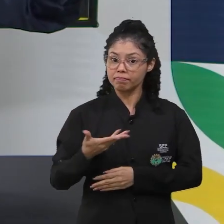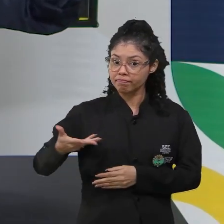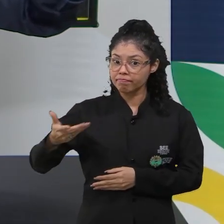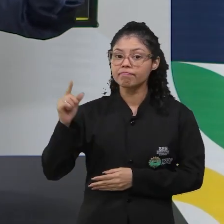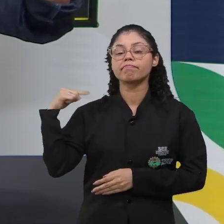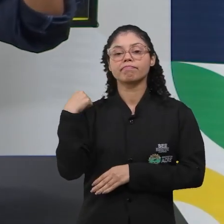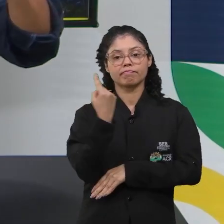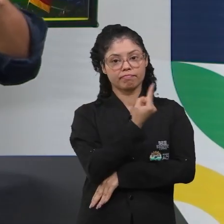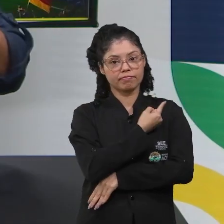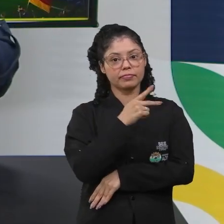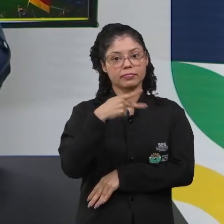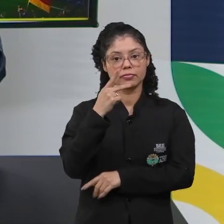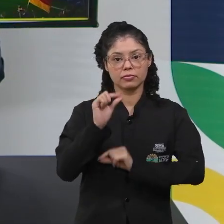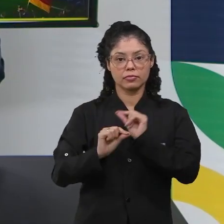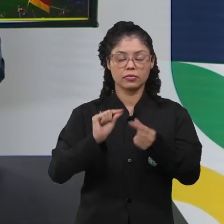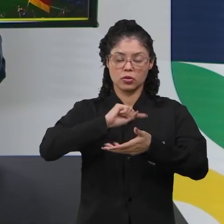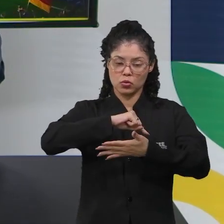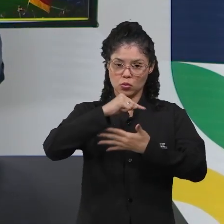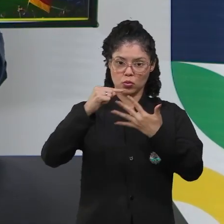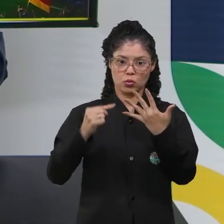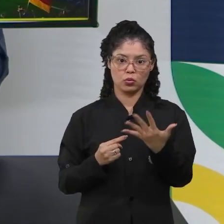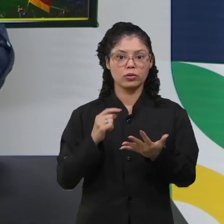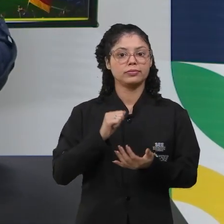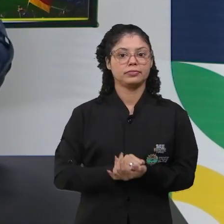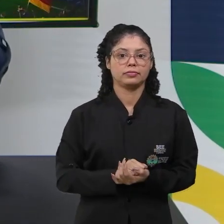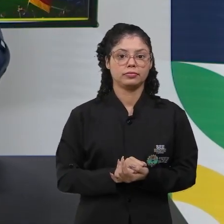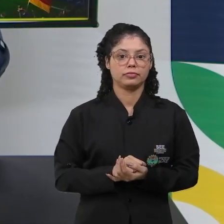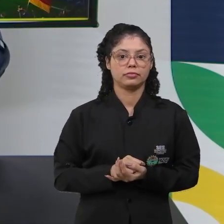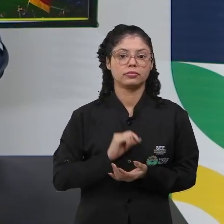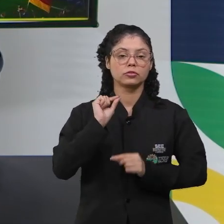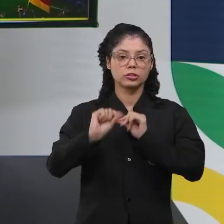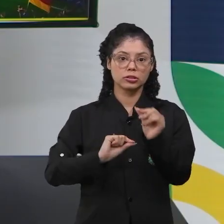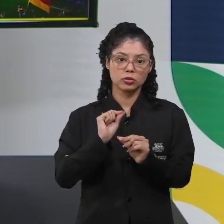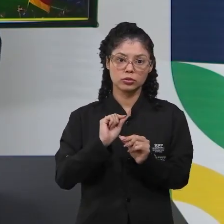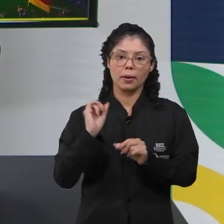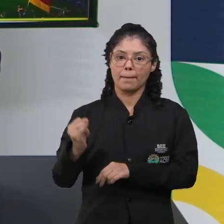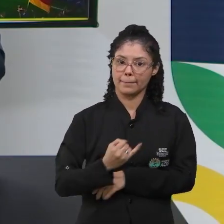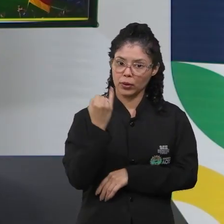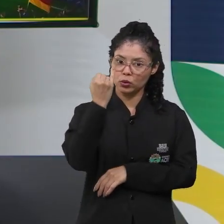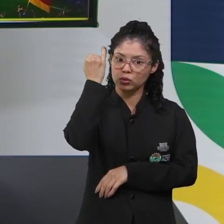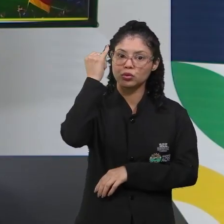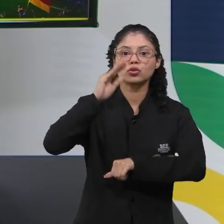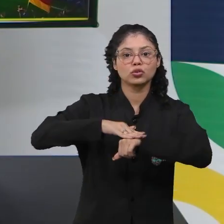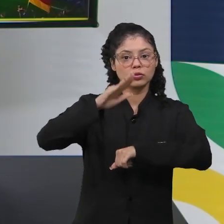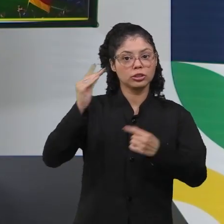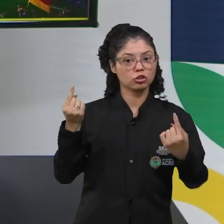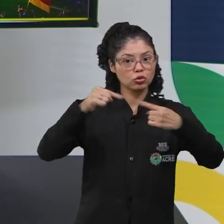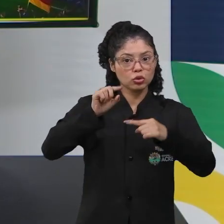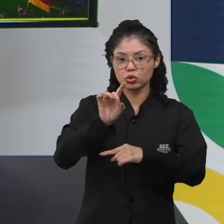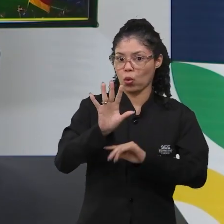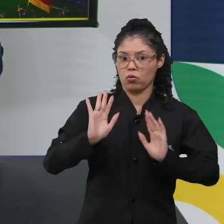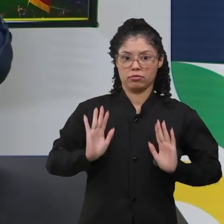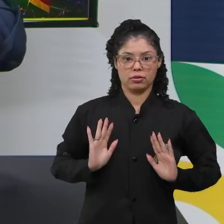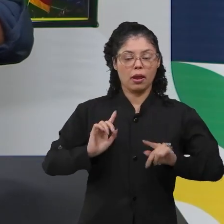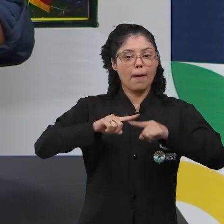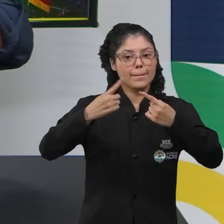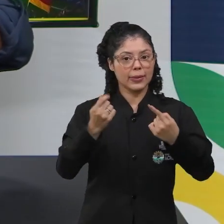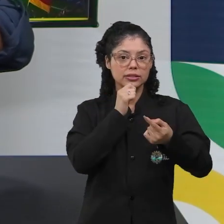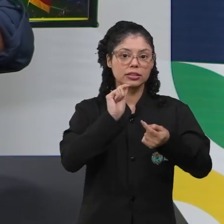a gente vai falar de eventos esportivos em que eles são muito mais do que a competição. Eles